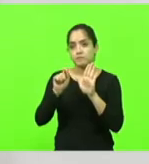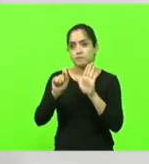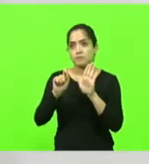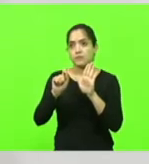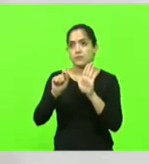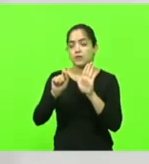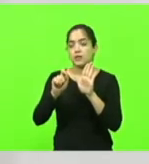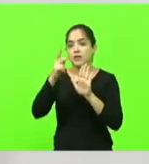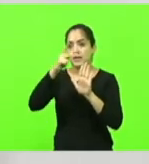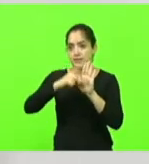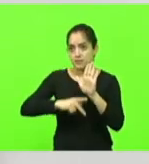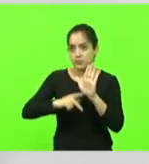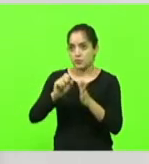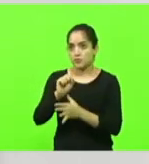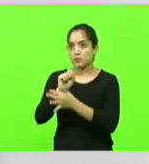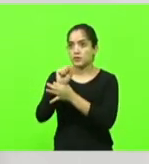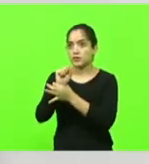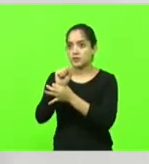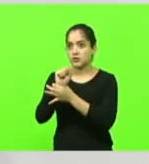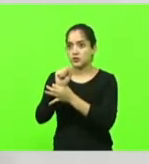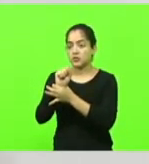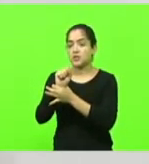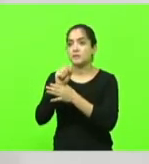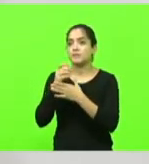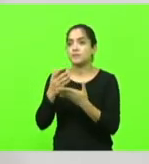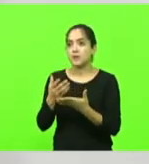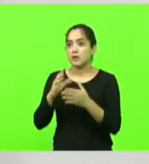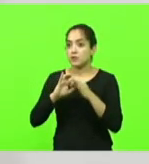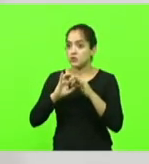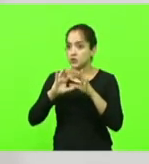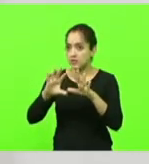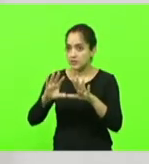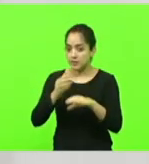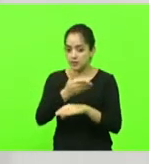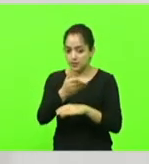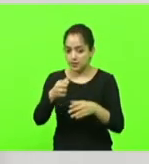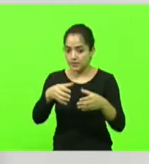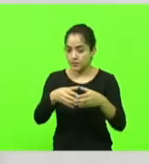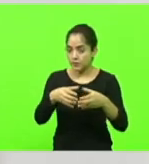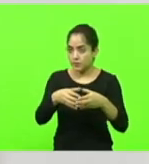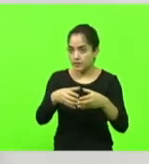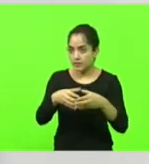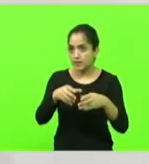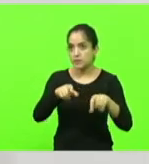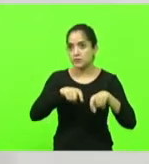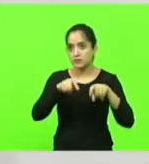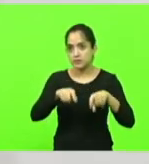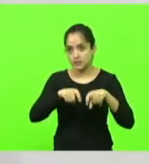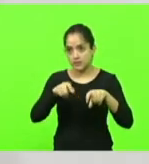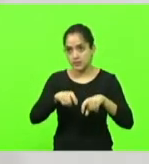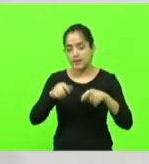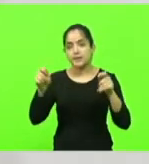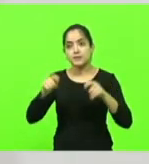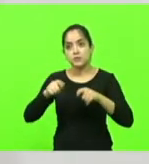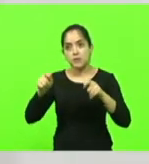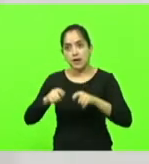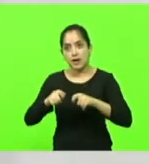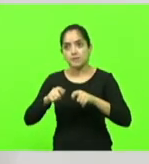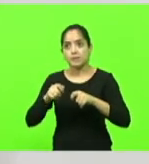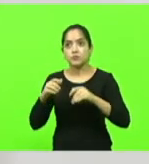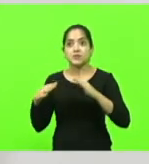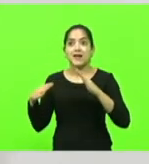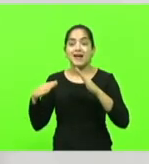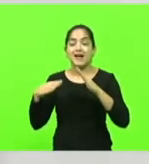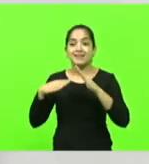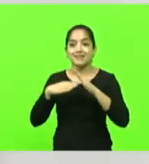o programa da garantia safra seja automaticamente liberado para os pequenos agricultores aptos a receberem o benefício até 31 de